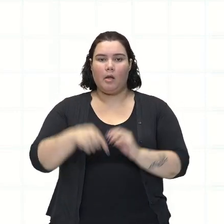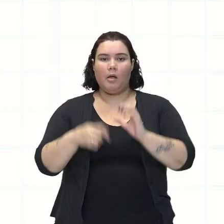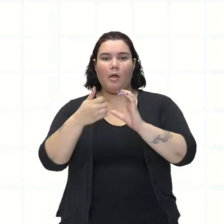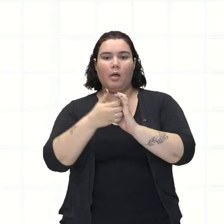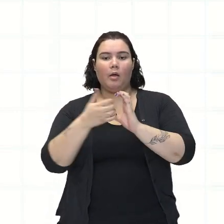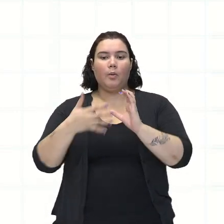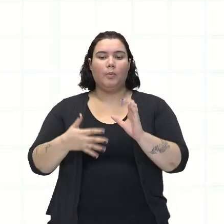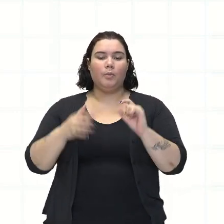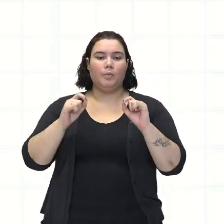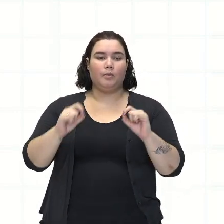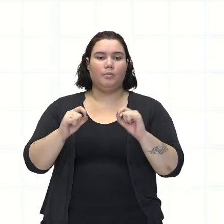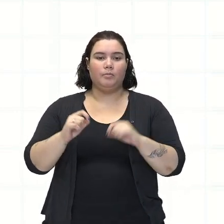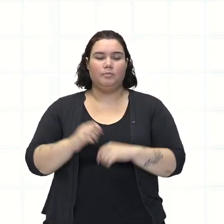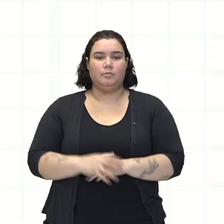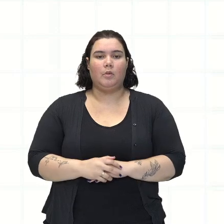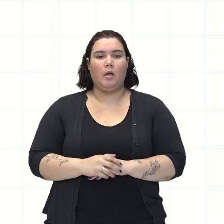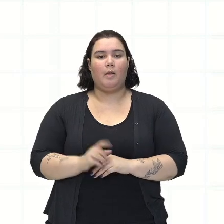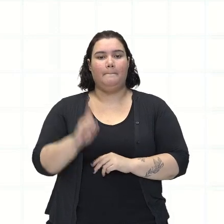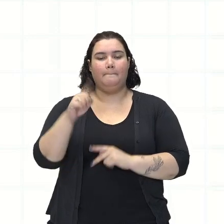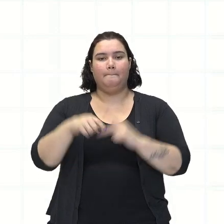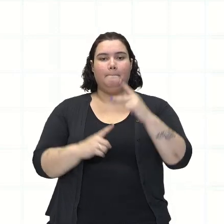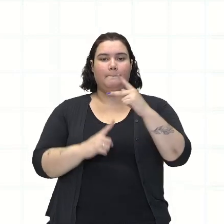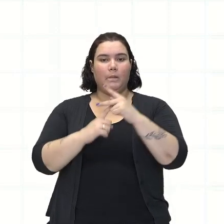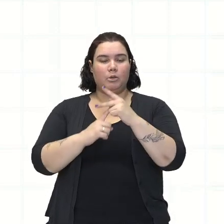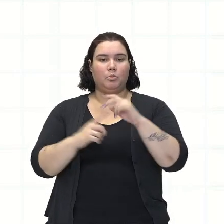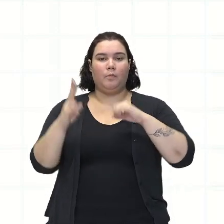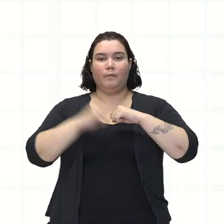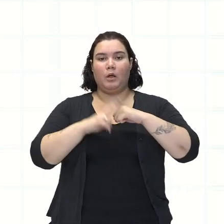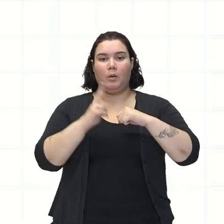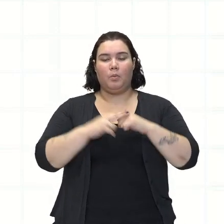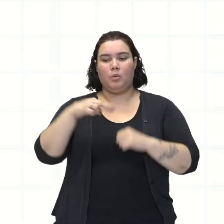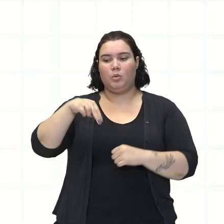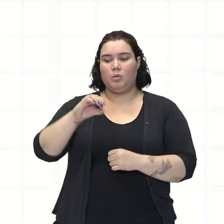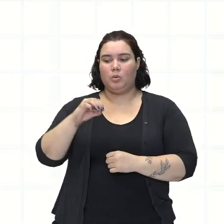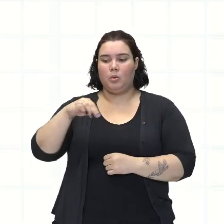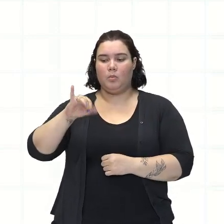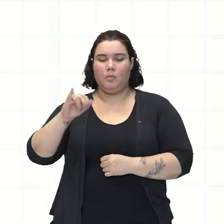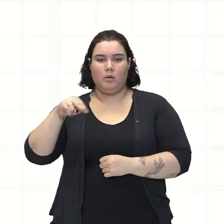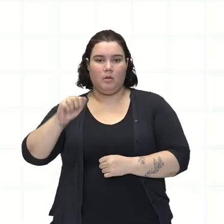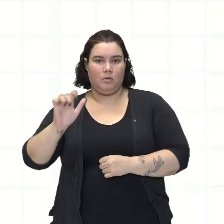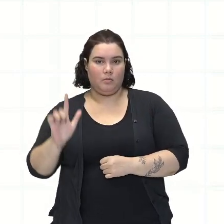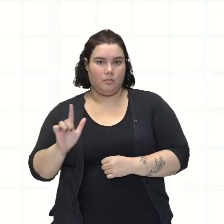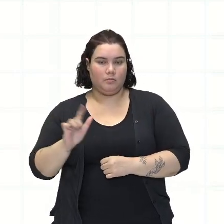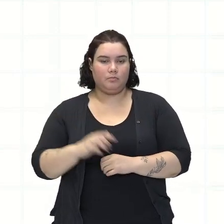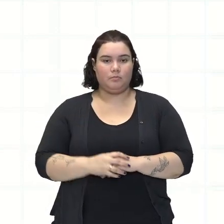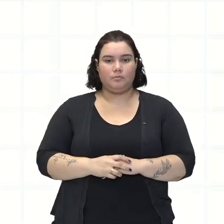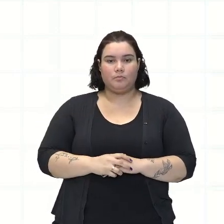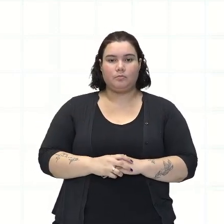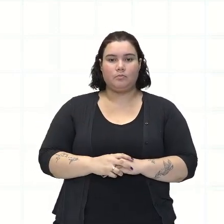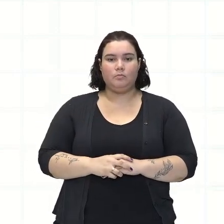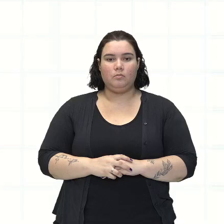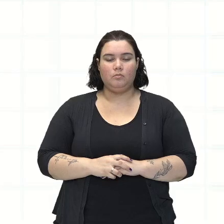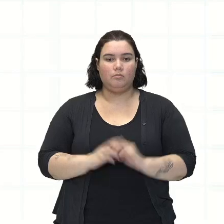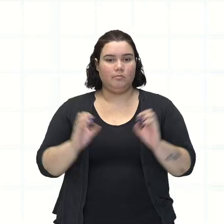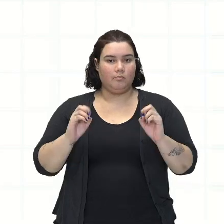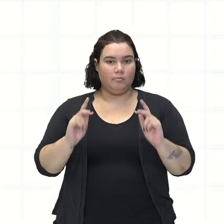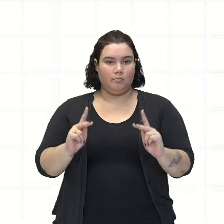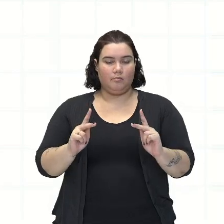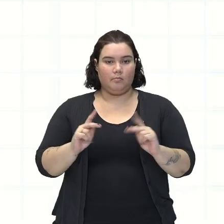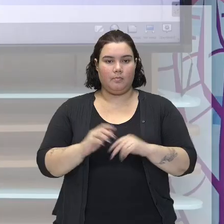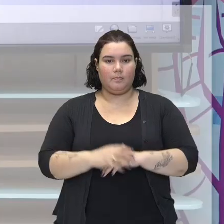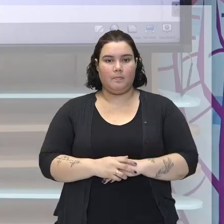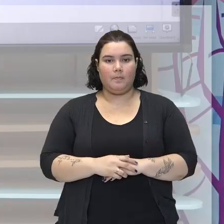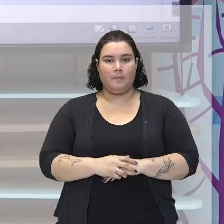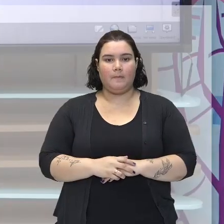caracterização de um predicado verbo nominal. Então, perfeito. Nosso